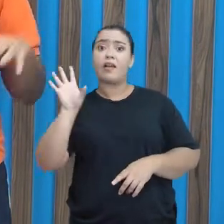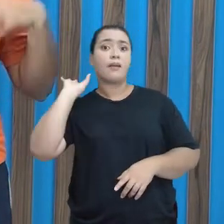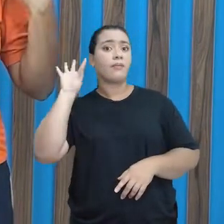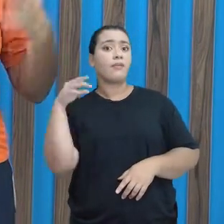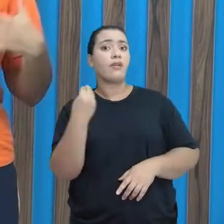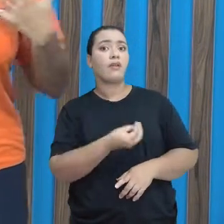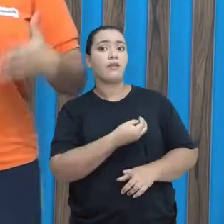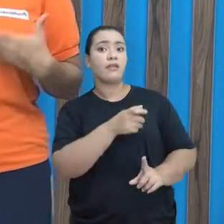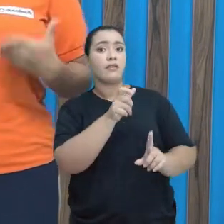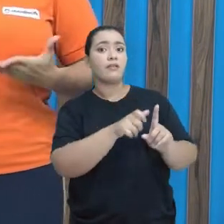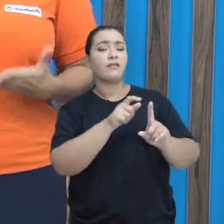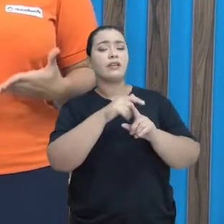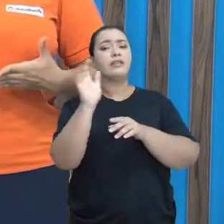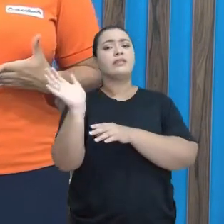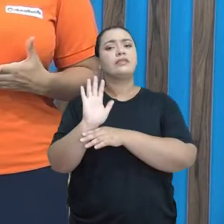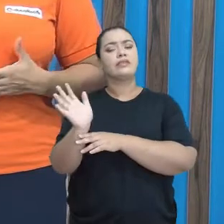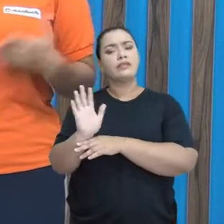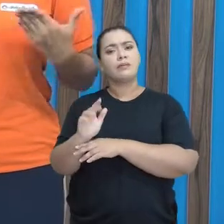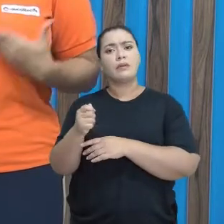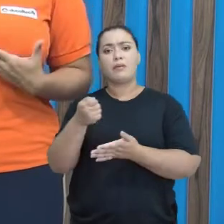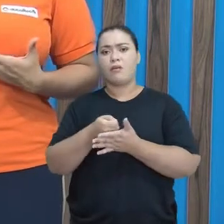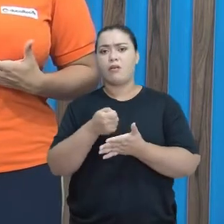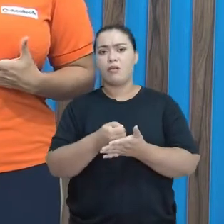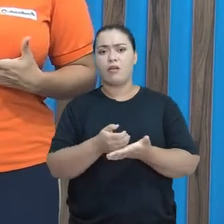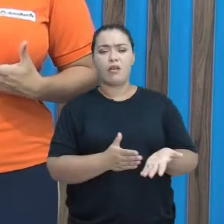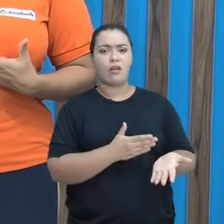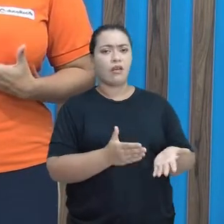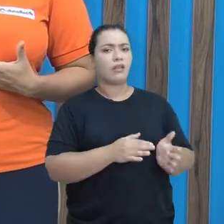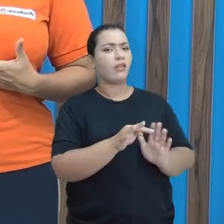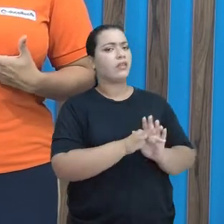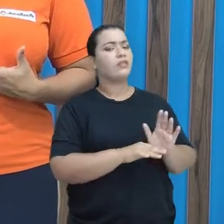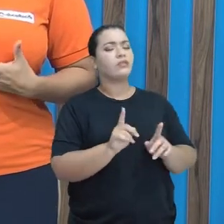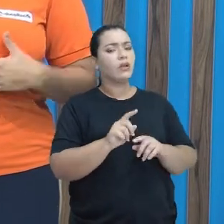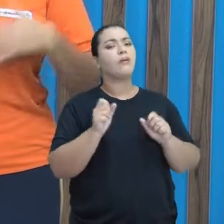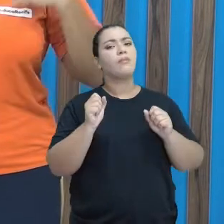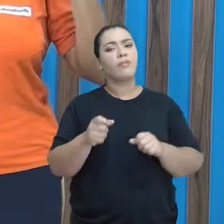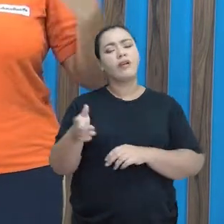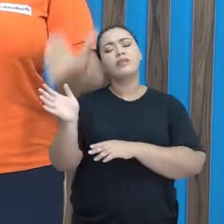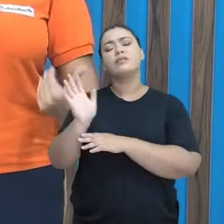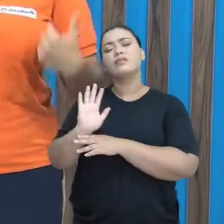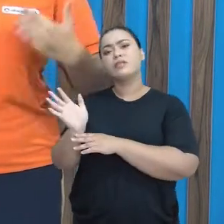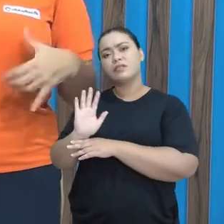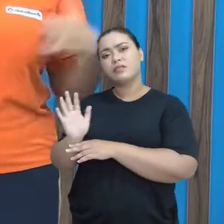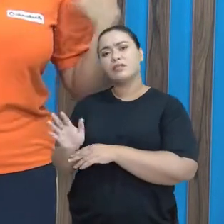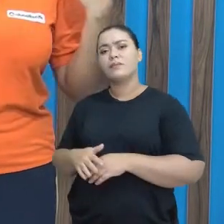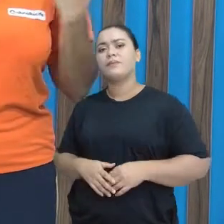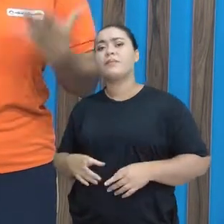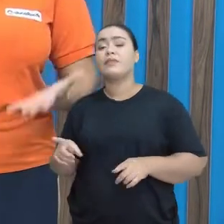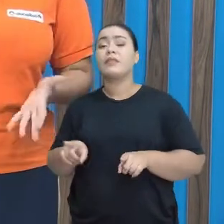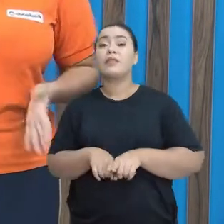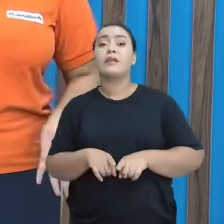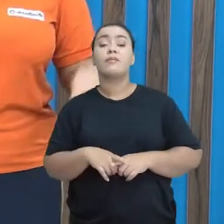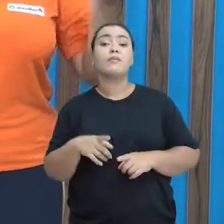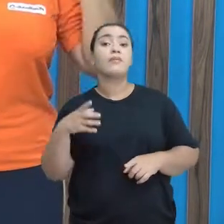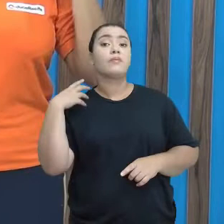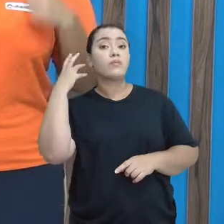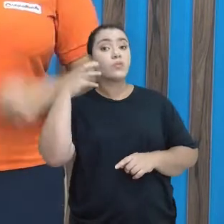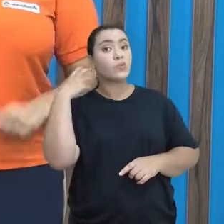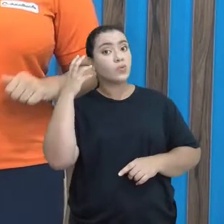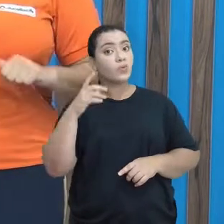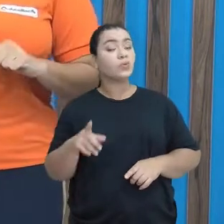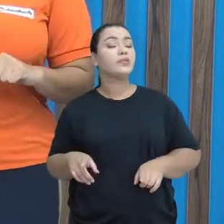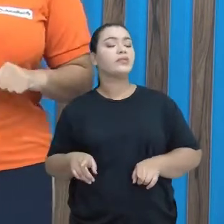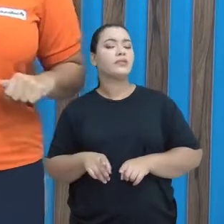uma biografia em livro, em texto. Ela pode também aparecer no cinema, a gente tem músicas biográficas,